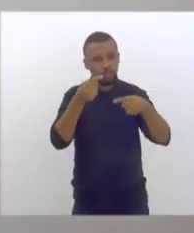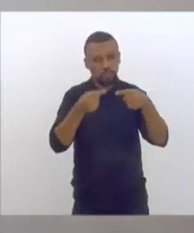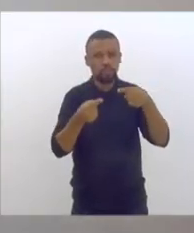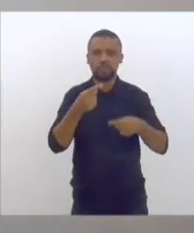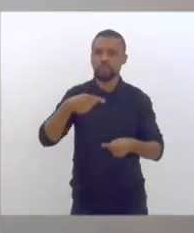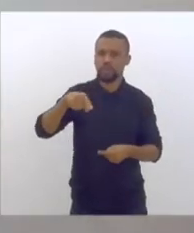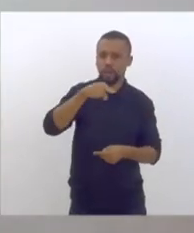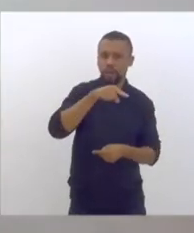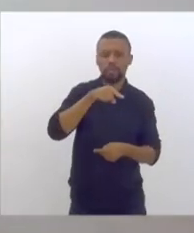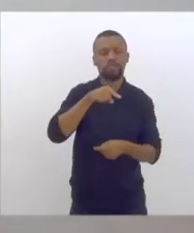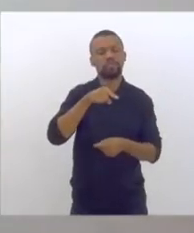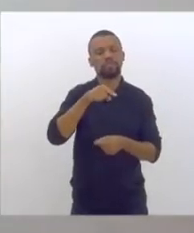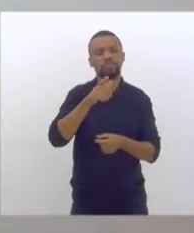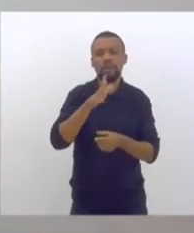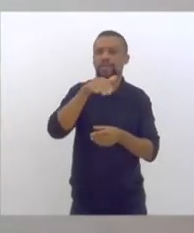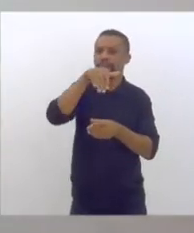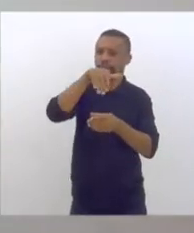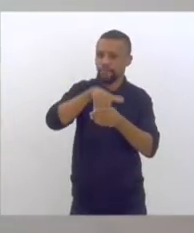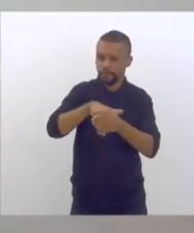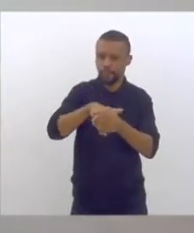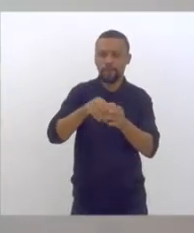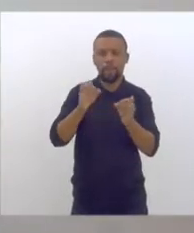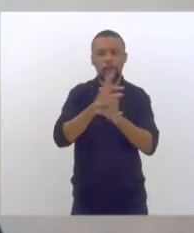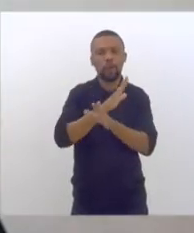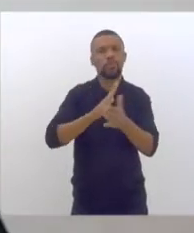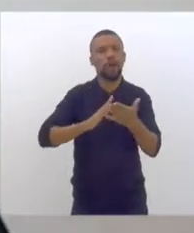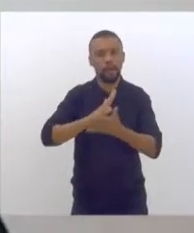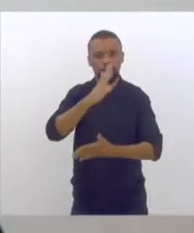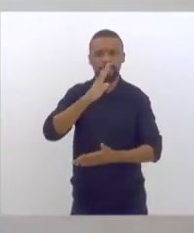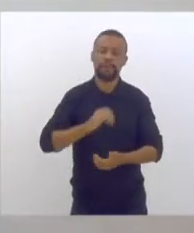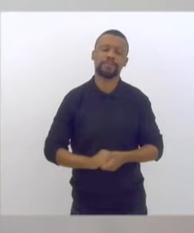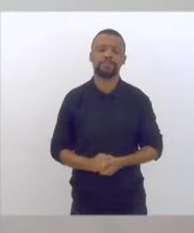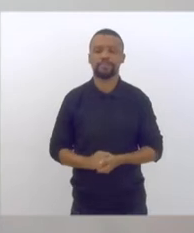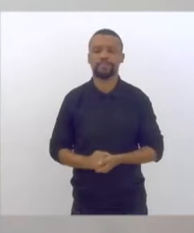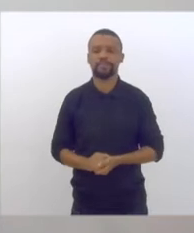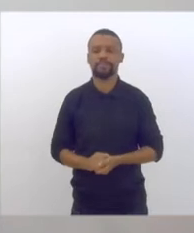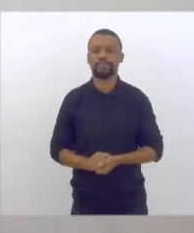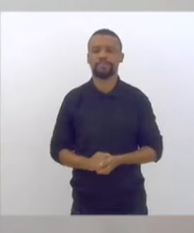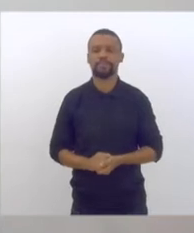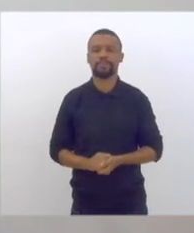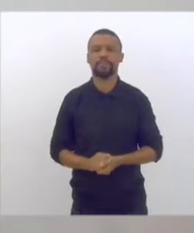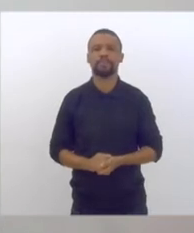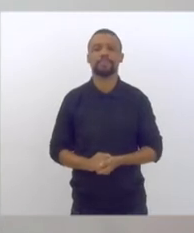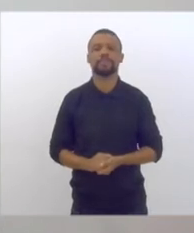em votação aprovada a